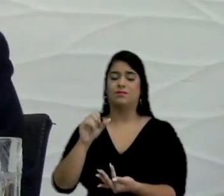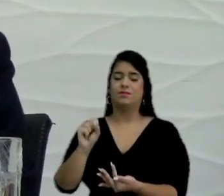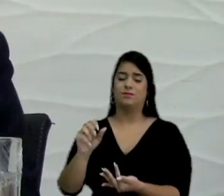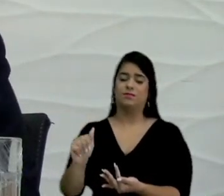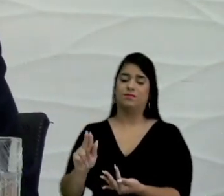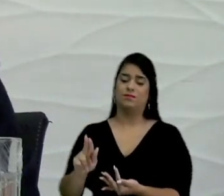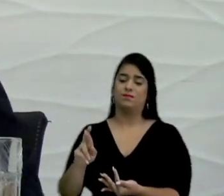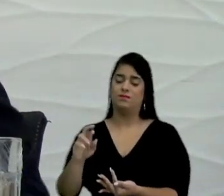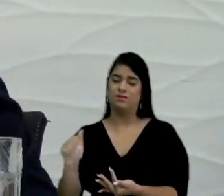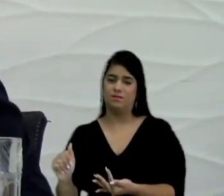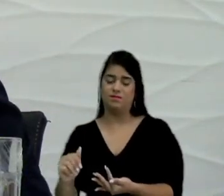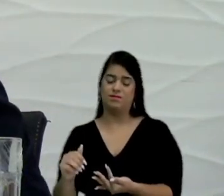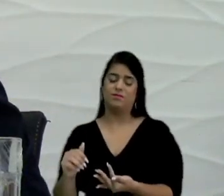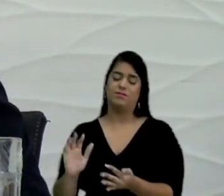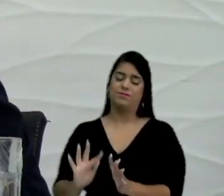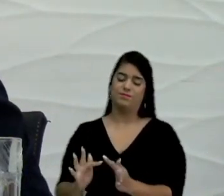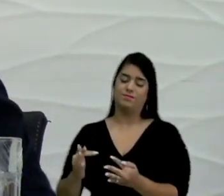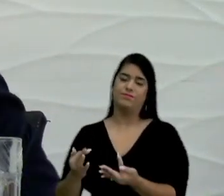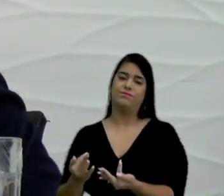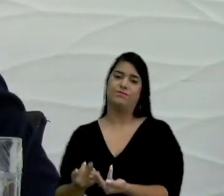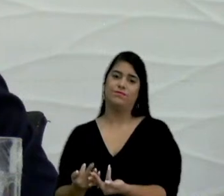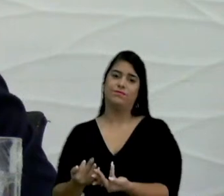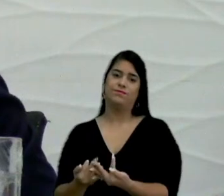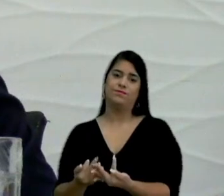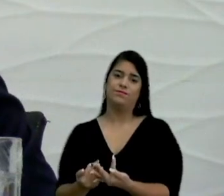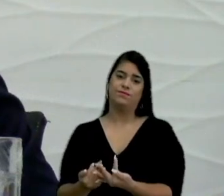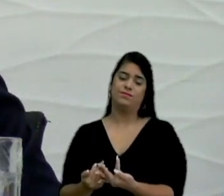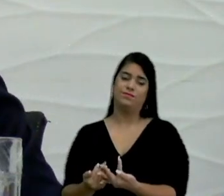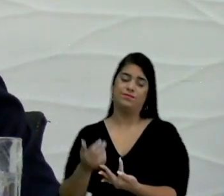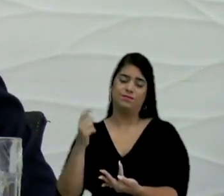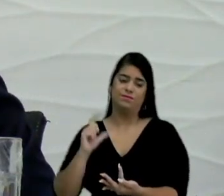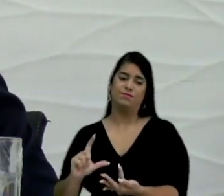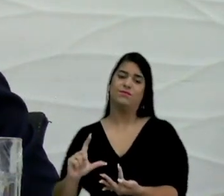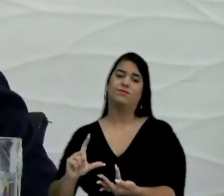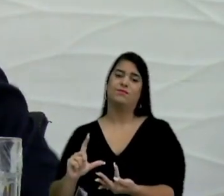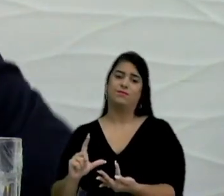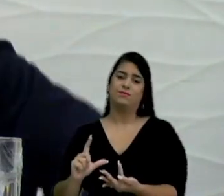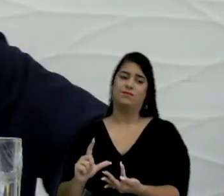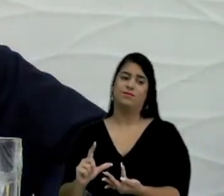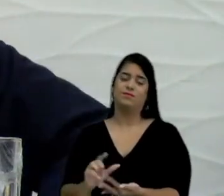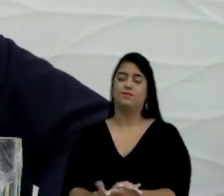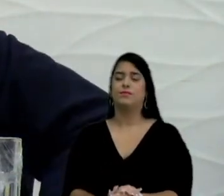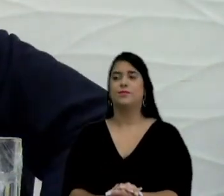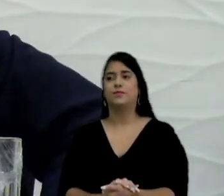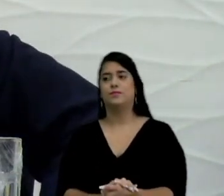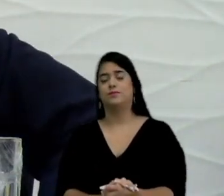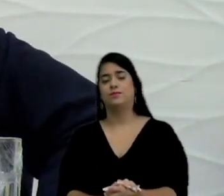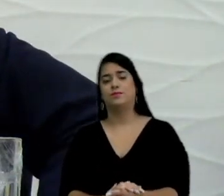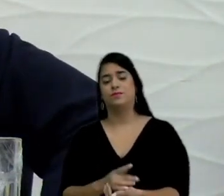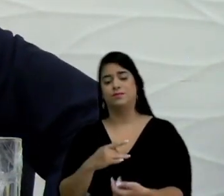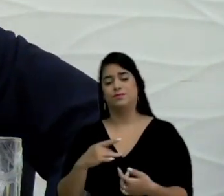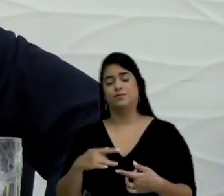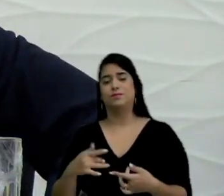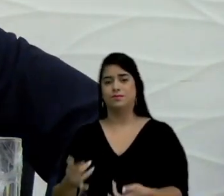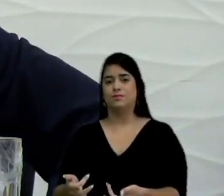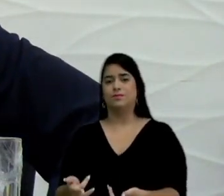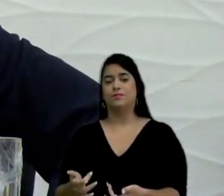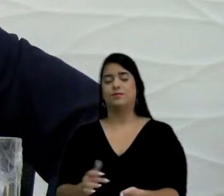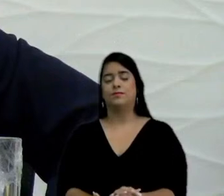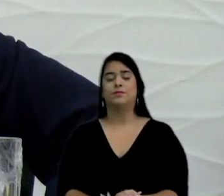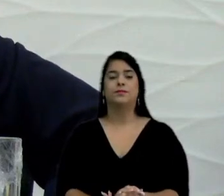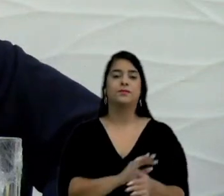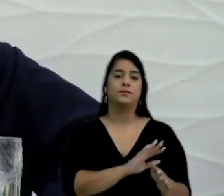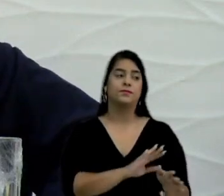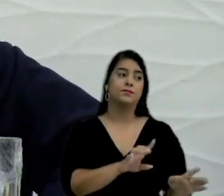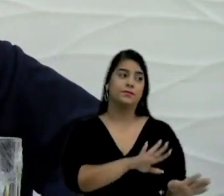sua família tenha o conforto necessário para superar esse momento de dor Então esse voto pesar pelo falecimento Dona Araújo também